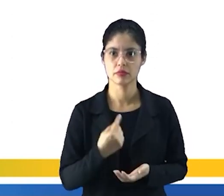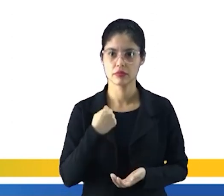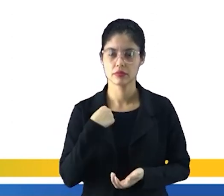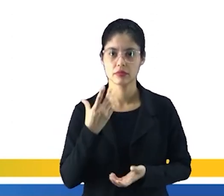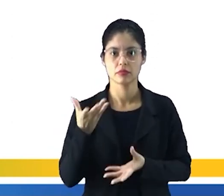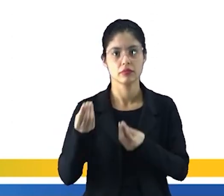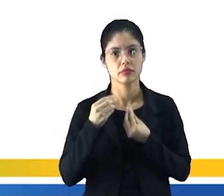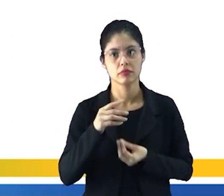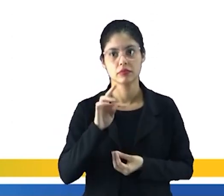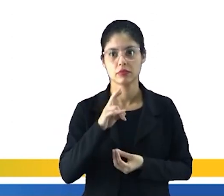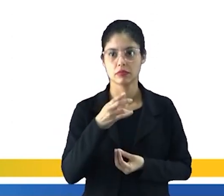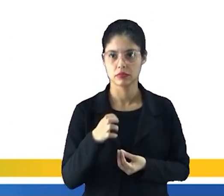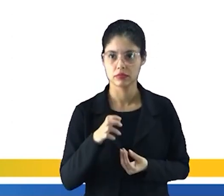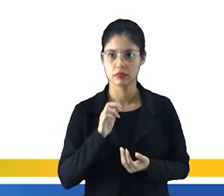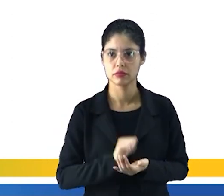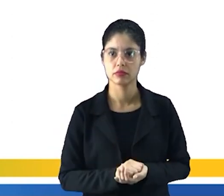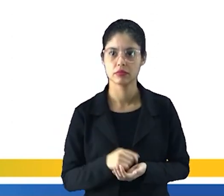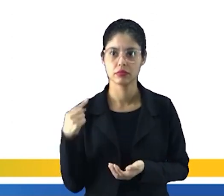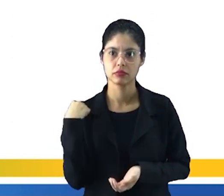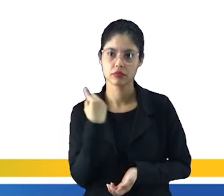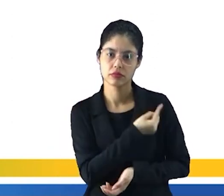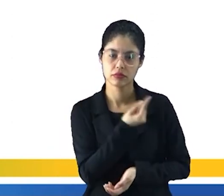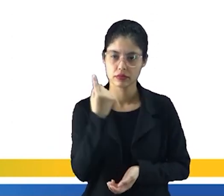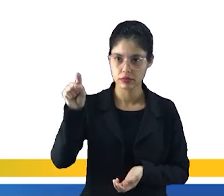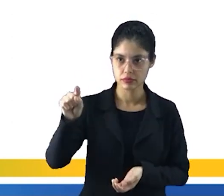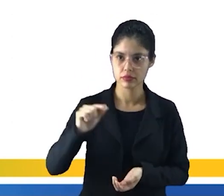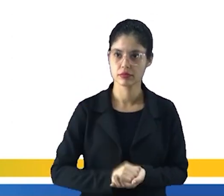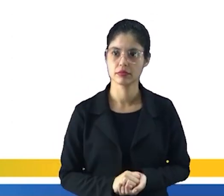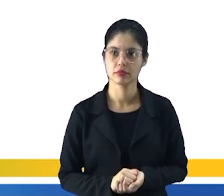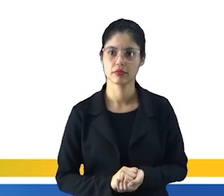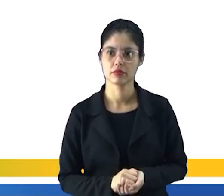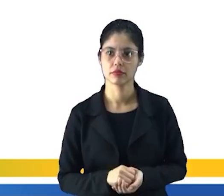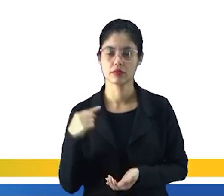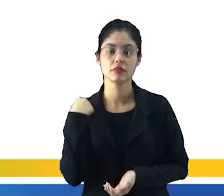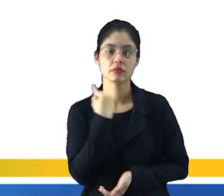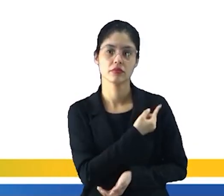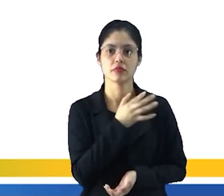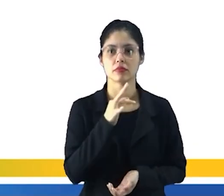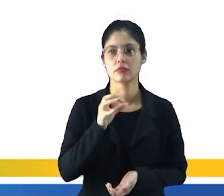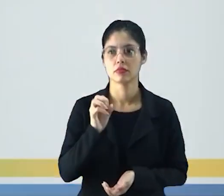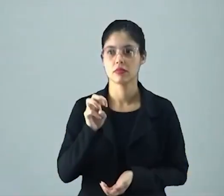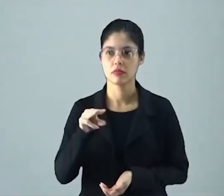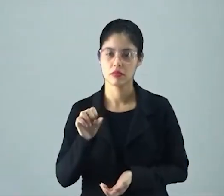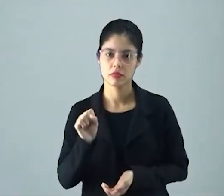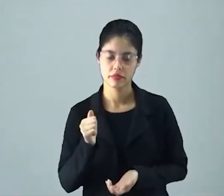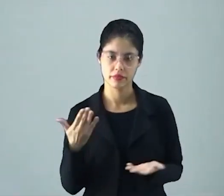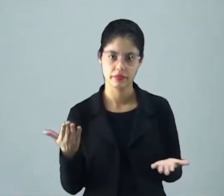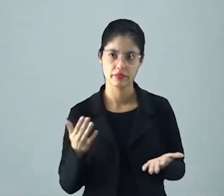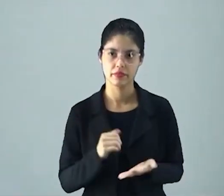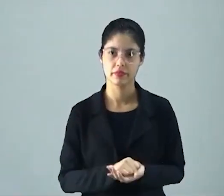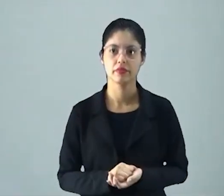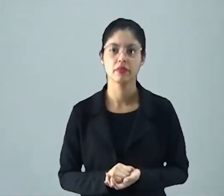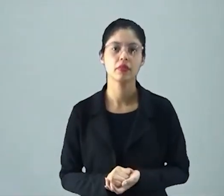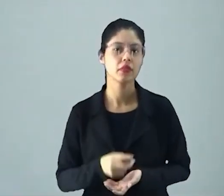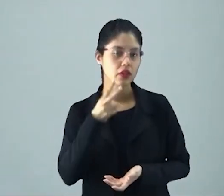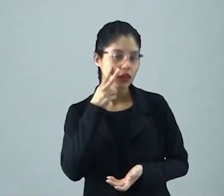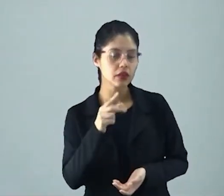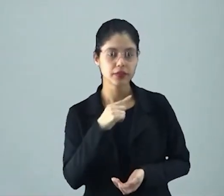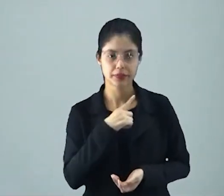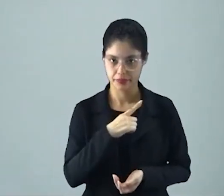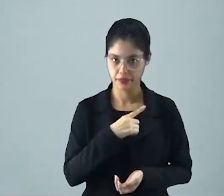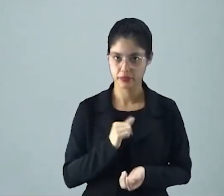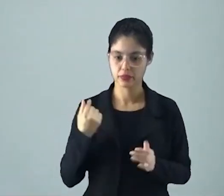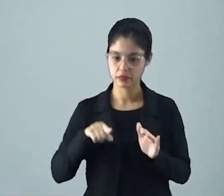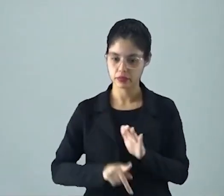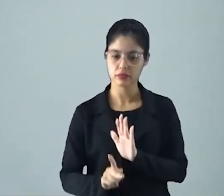invés de dizer o que? Eu trouxe. A gente fumo, ao invés de dizer nós fomos. Então vejam que